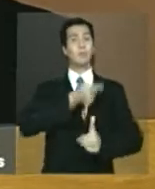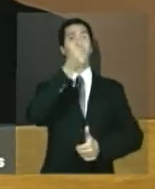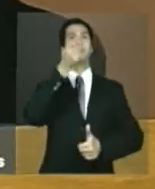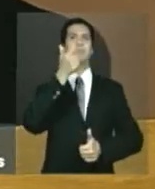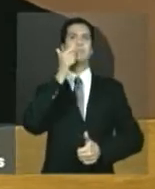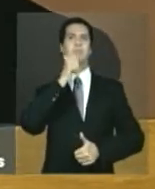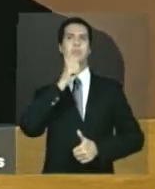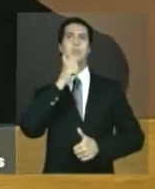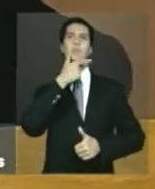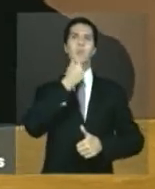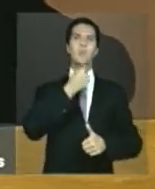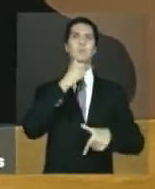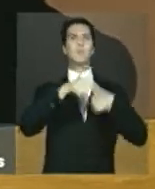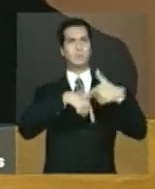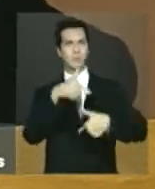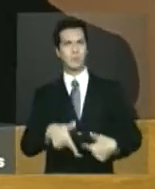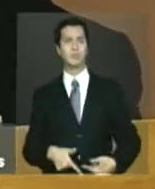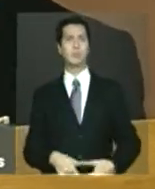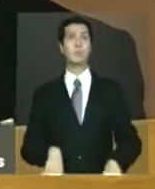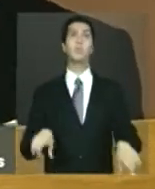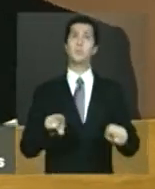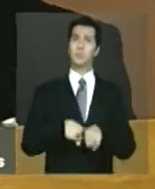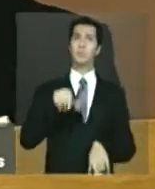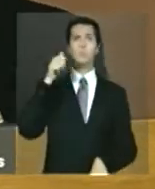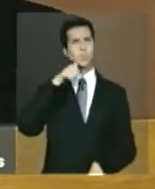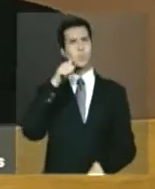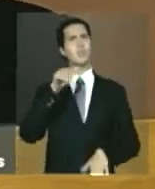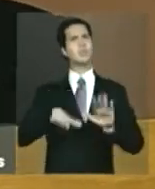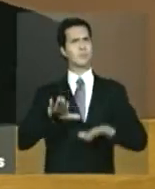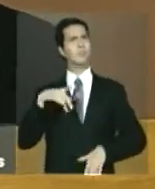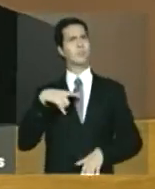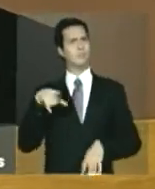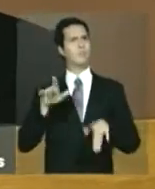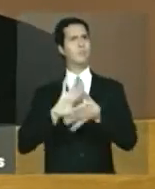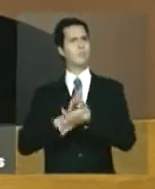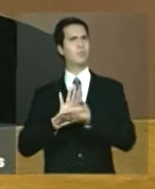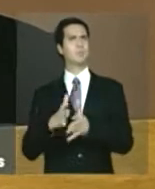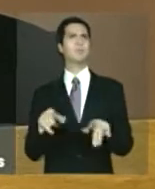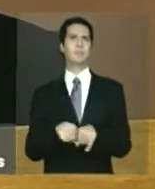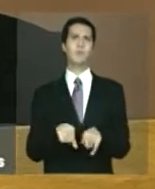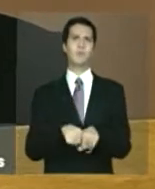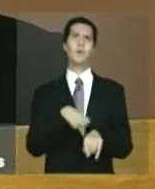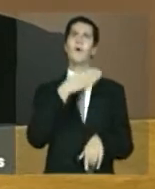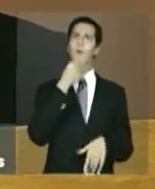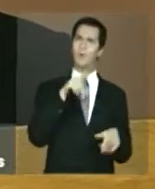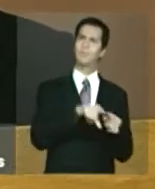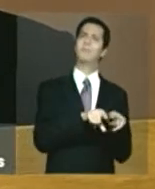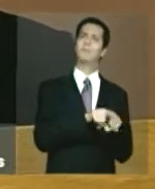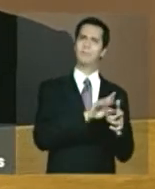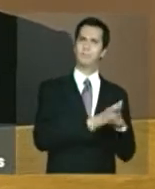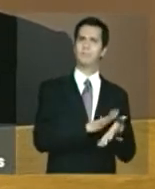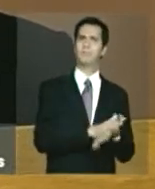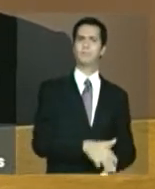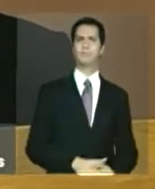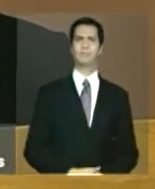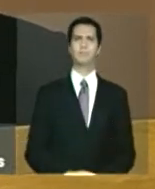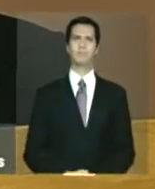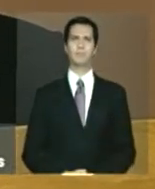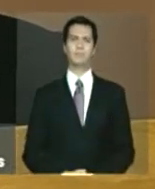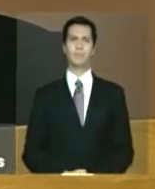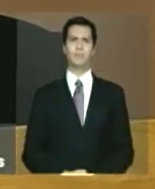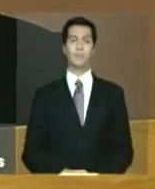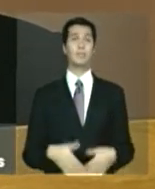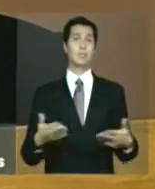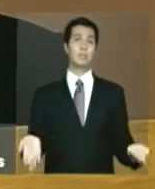que é só homem que tem não mulher também tem e então Eh no cotidiano das empresas